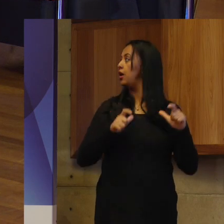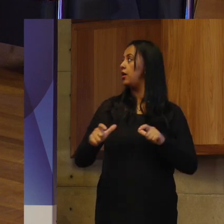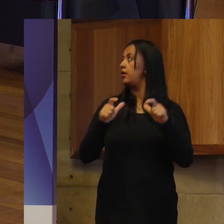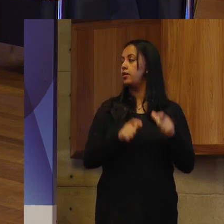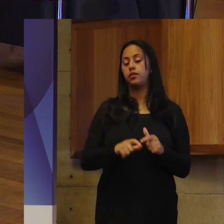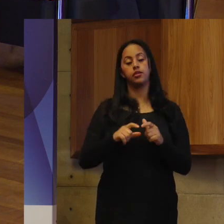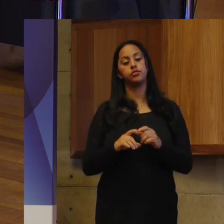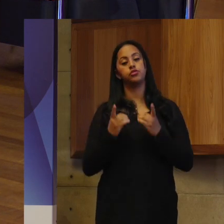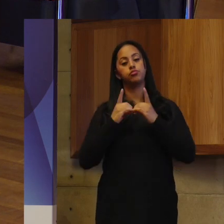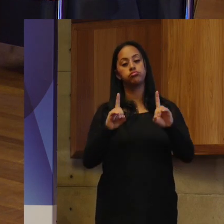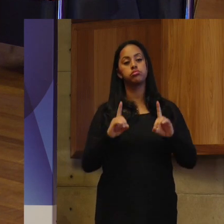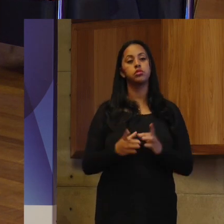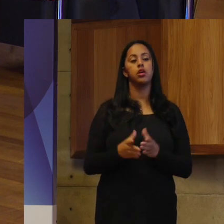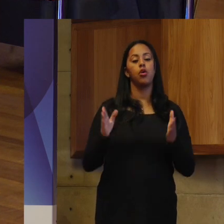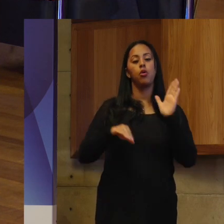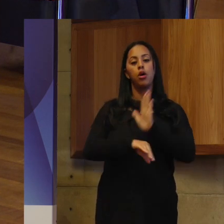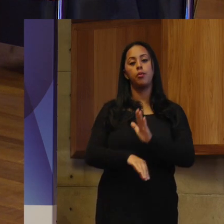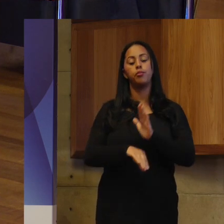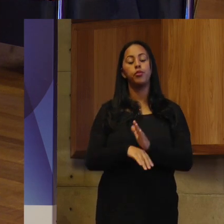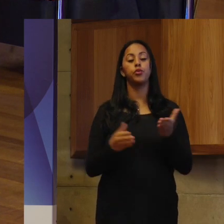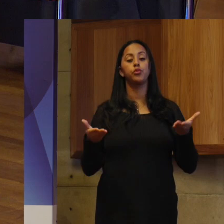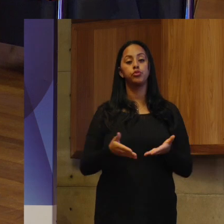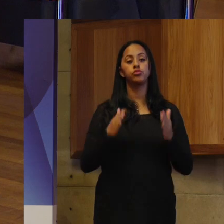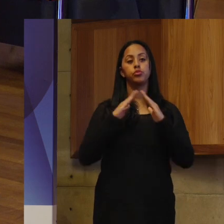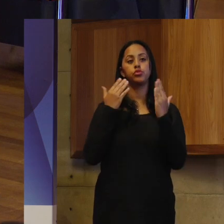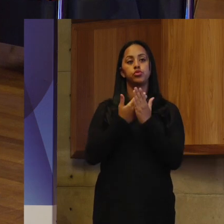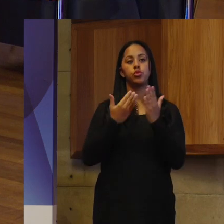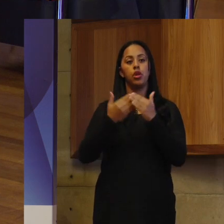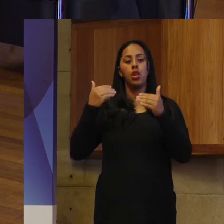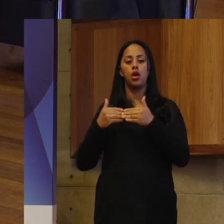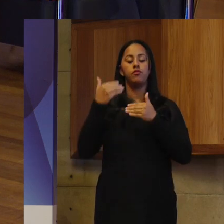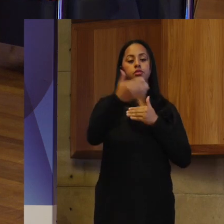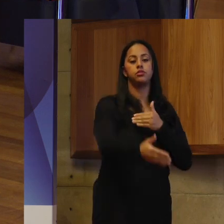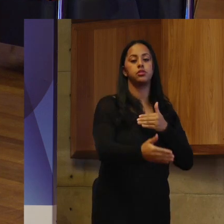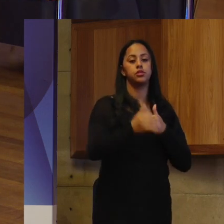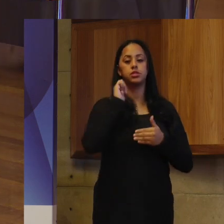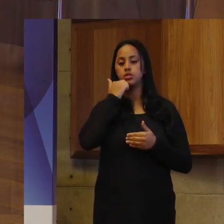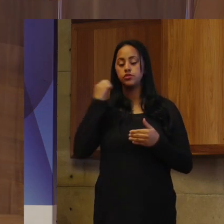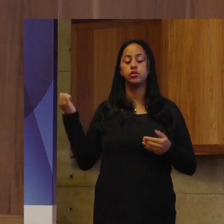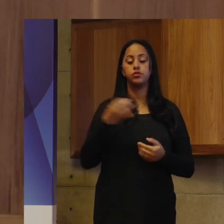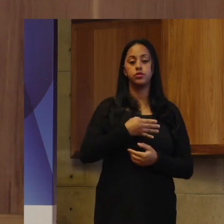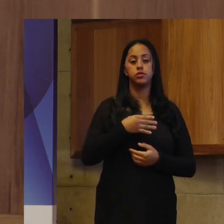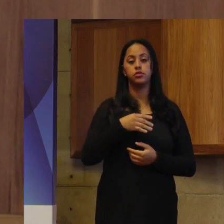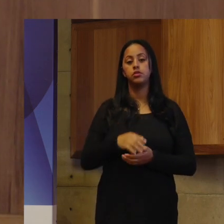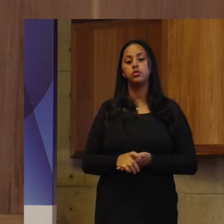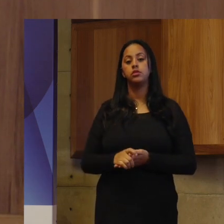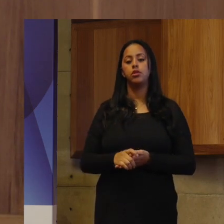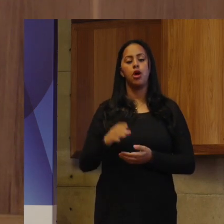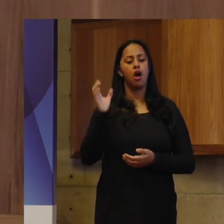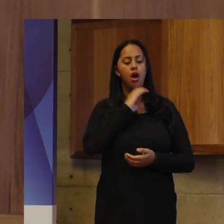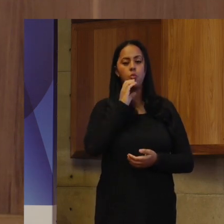Nós promovemos, com apoio da FAPESP, uma escola avançada de diplomacia científica e da inovação, que foi muito